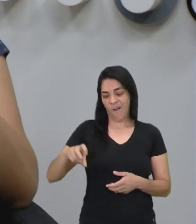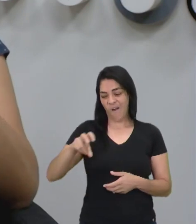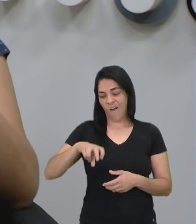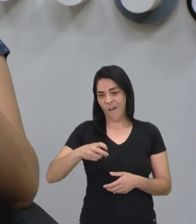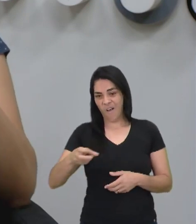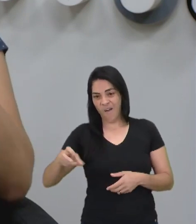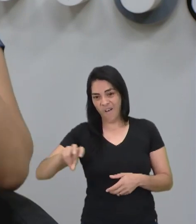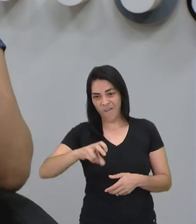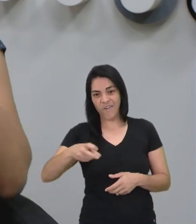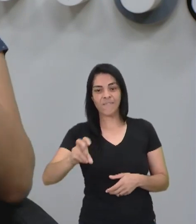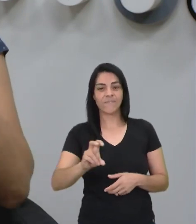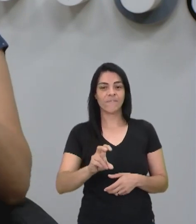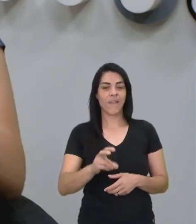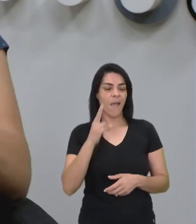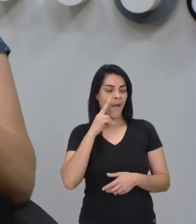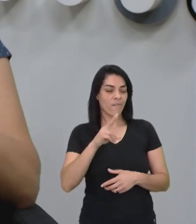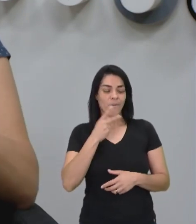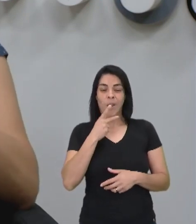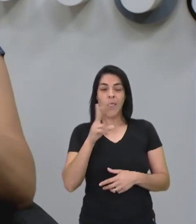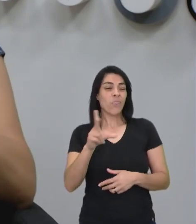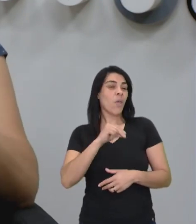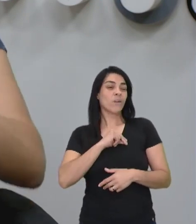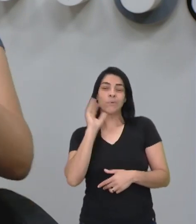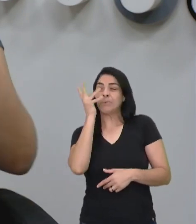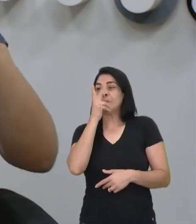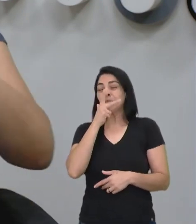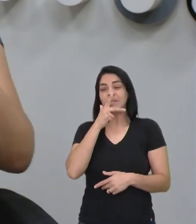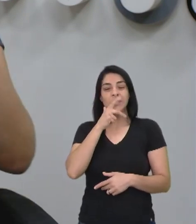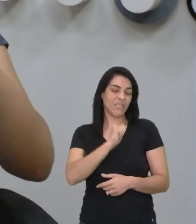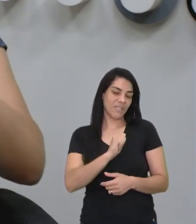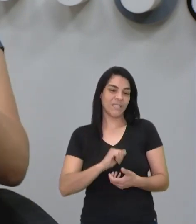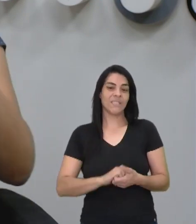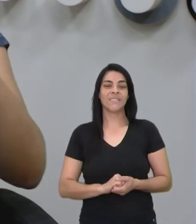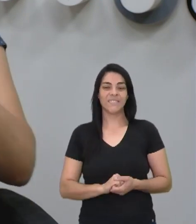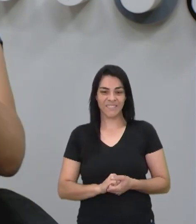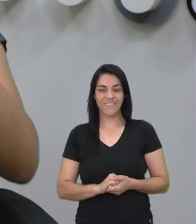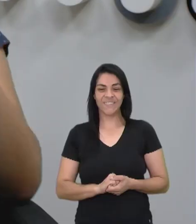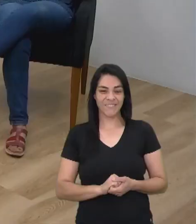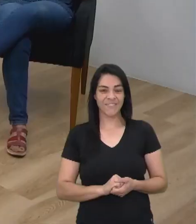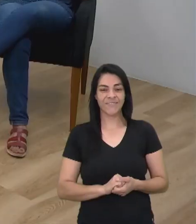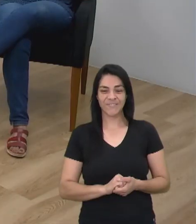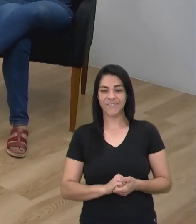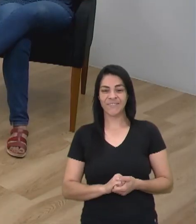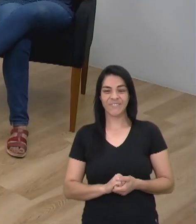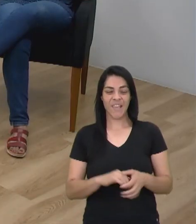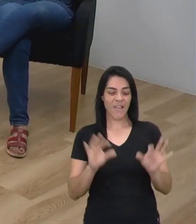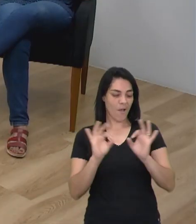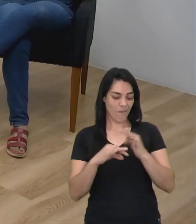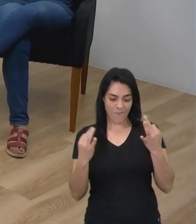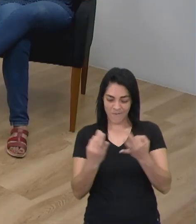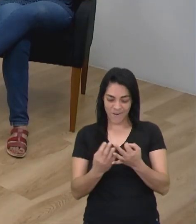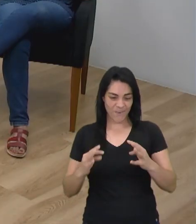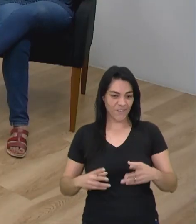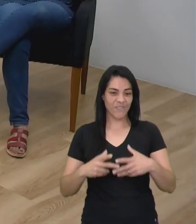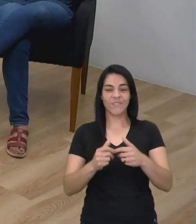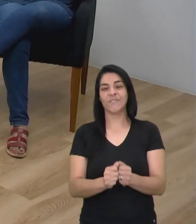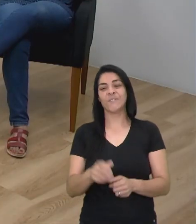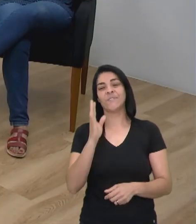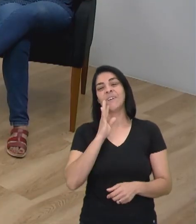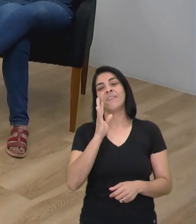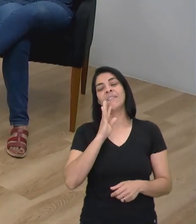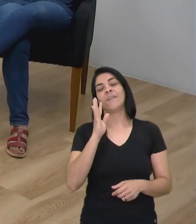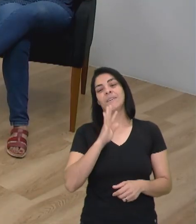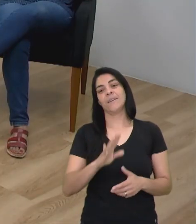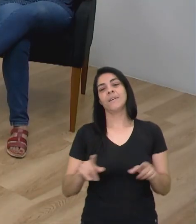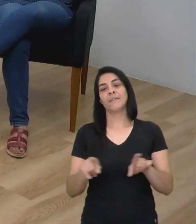Fabi falou, ai, que gracinha! Né? Já apadrinhou ali, já madrinhou. Enfim, foi bem bacana. E eu